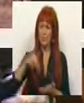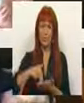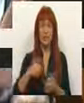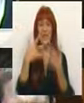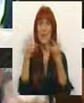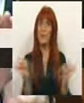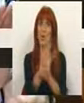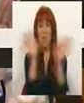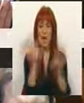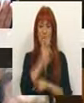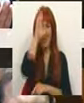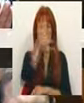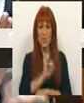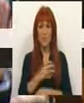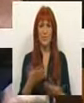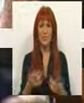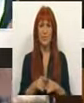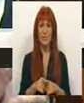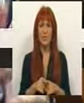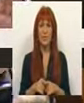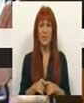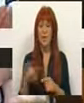de transparência, Sr. Primeiro-Ministro.